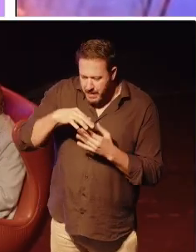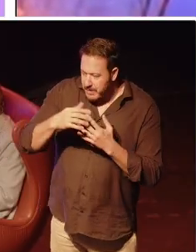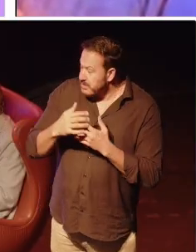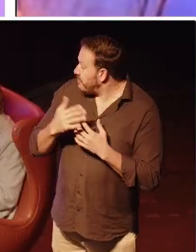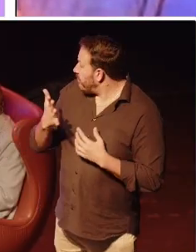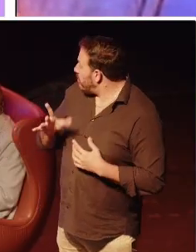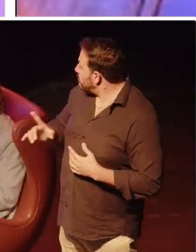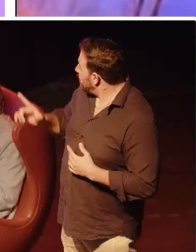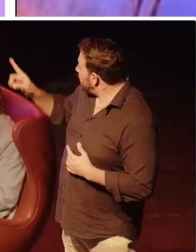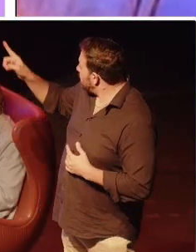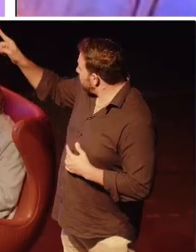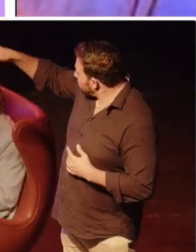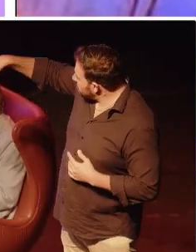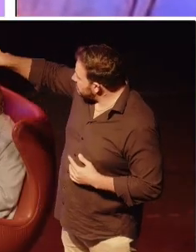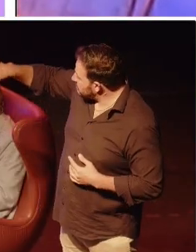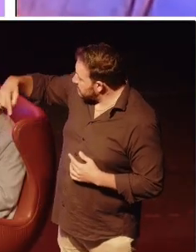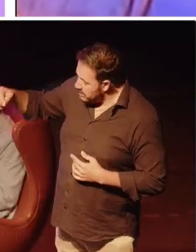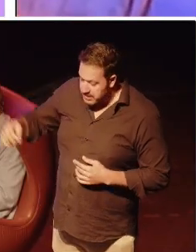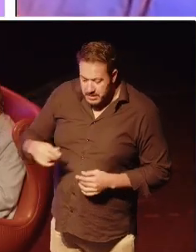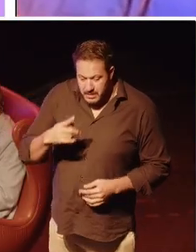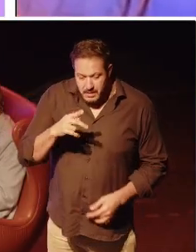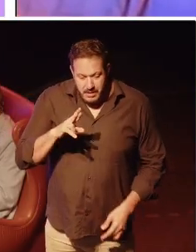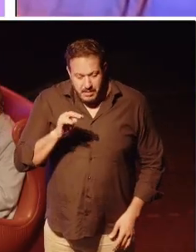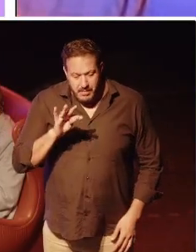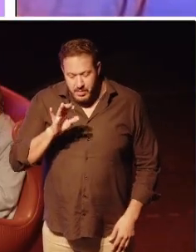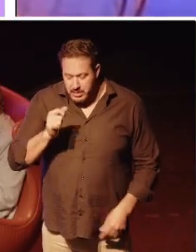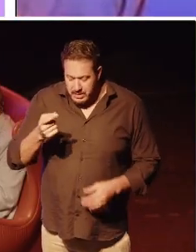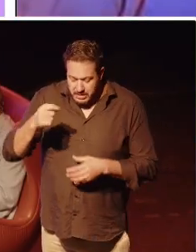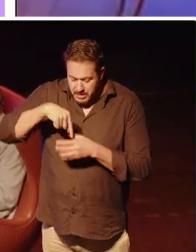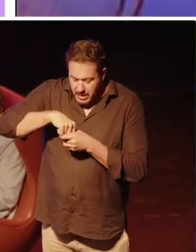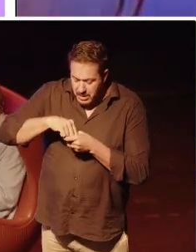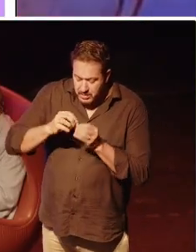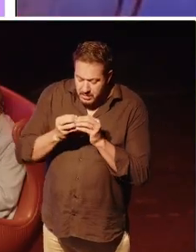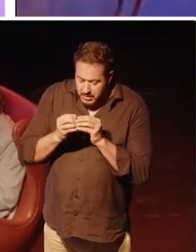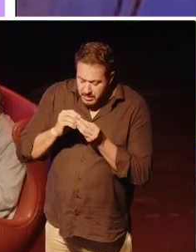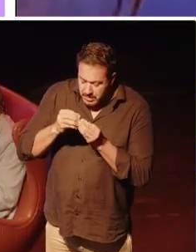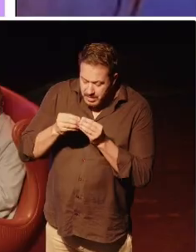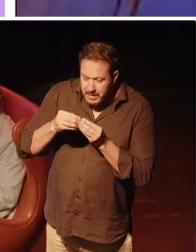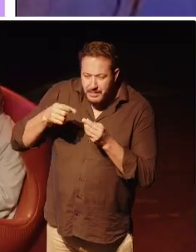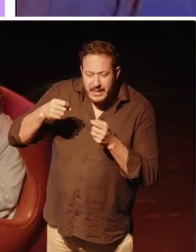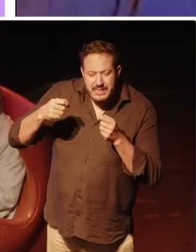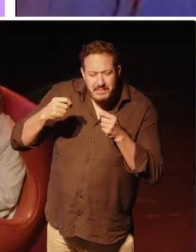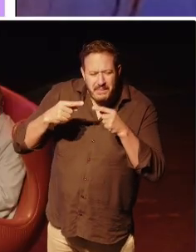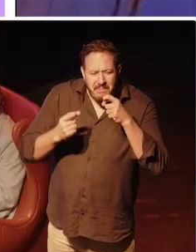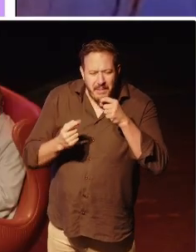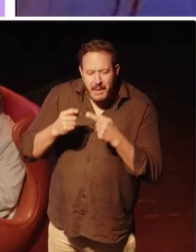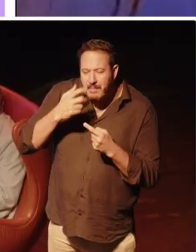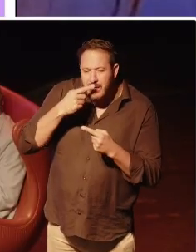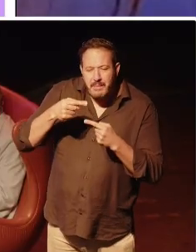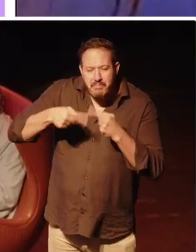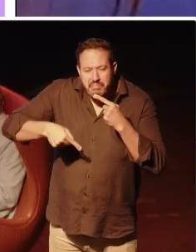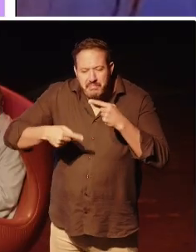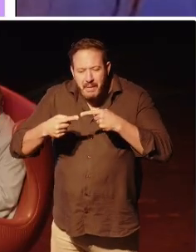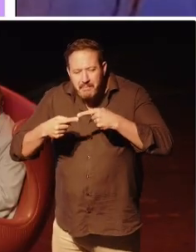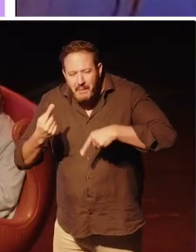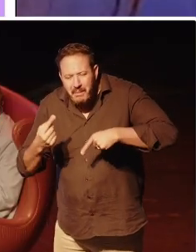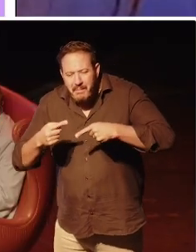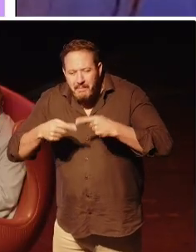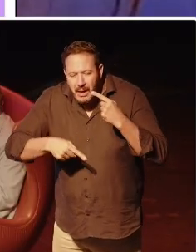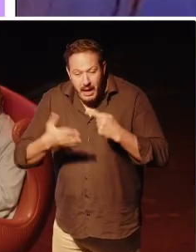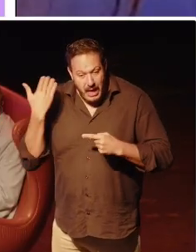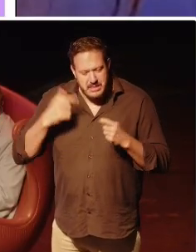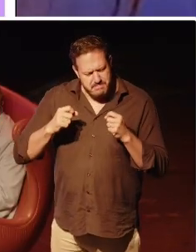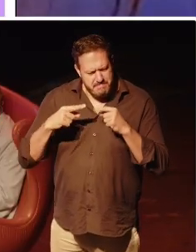E ali, a proteína tal, que entrou dentro do neurônio, está vendo que ele perdeu as comunicações que ele